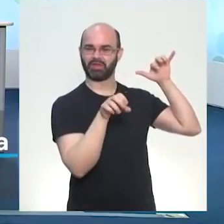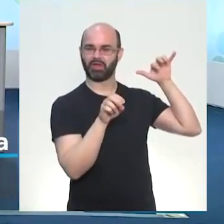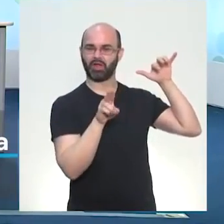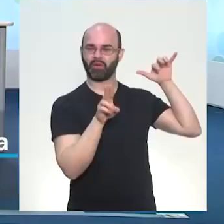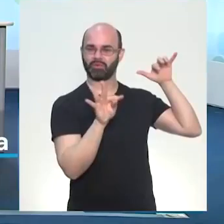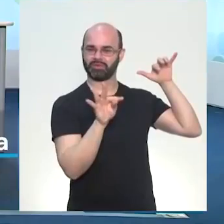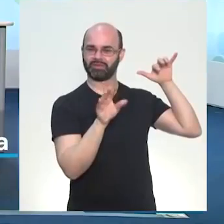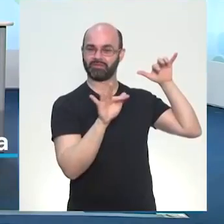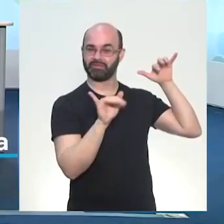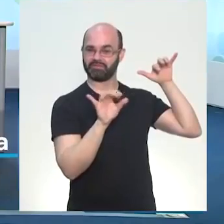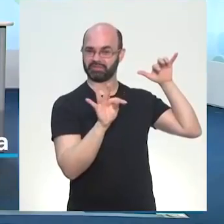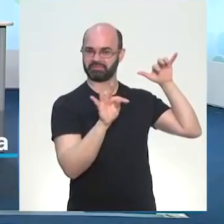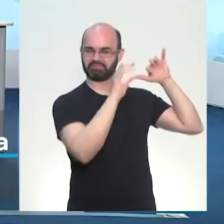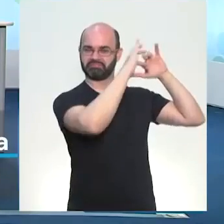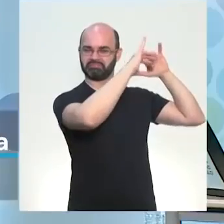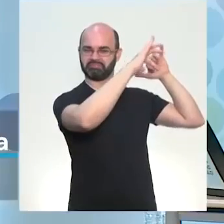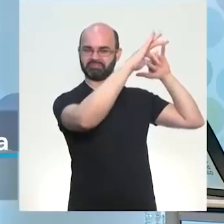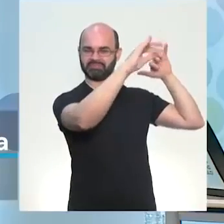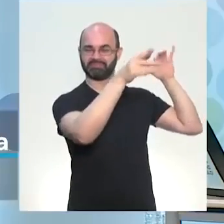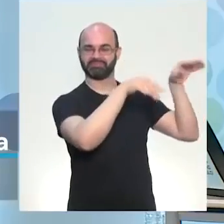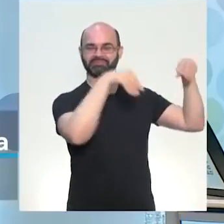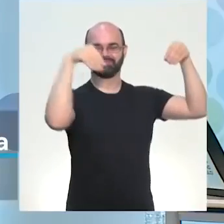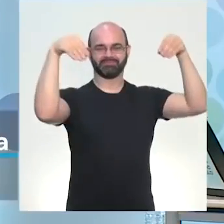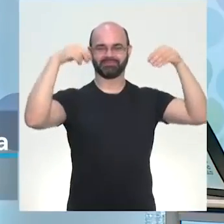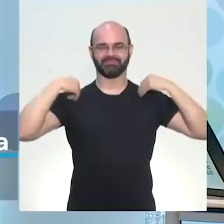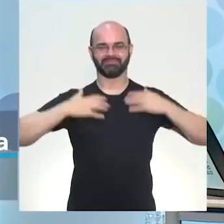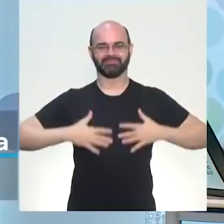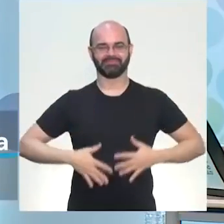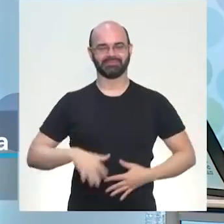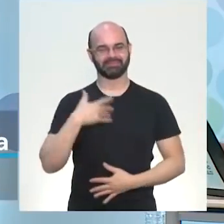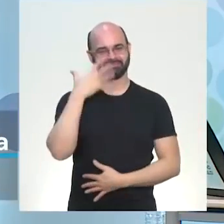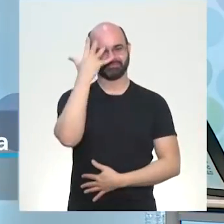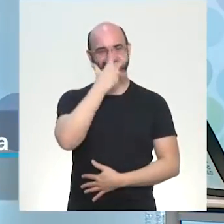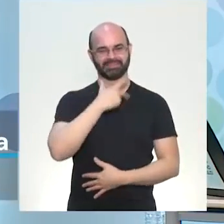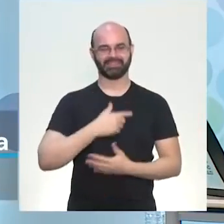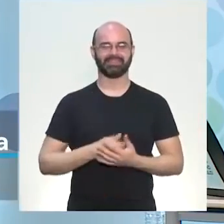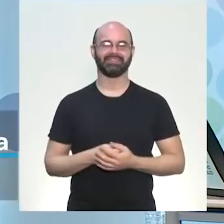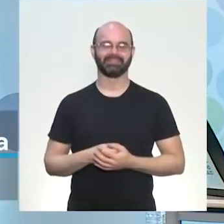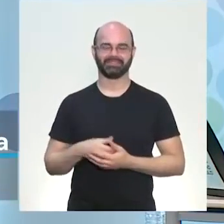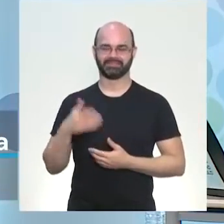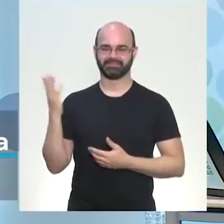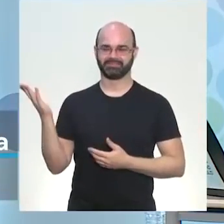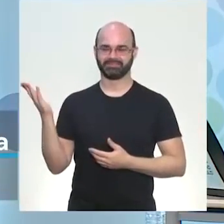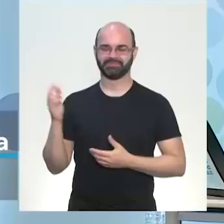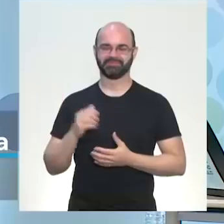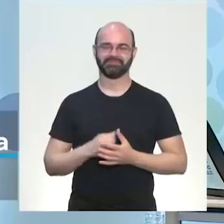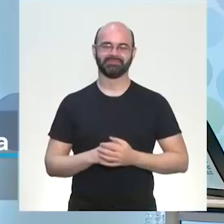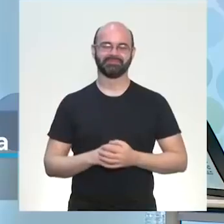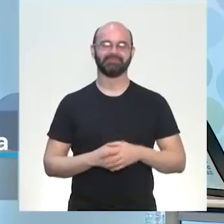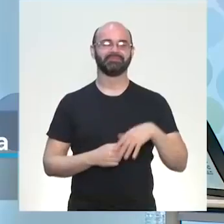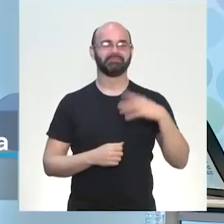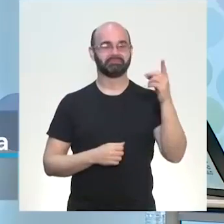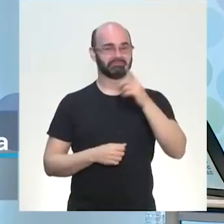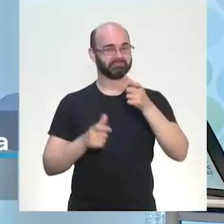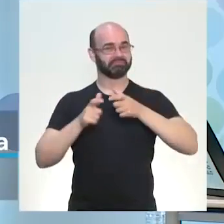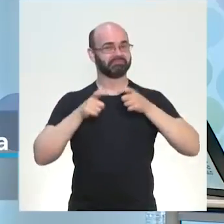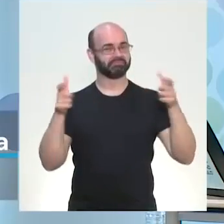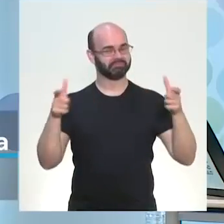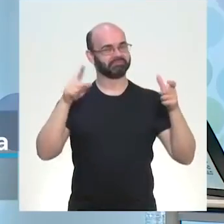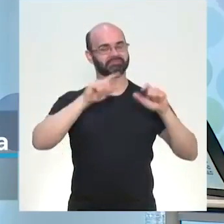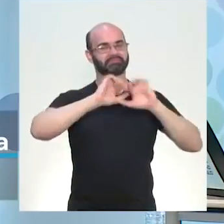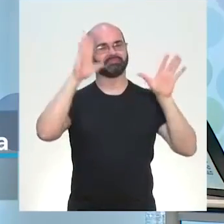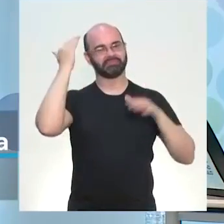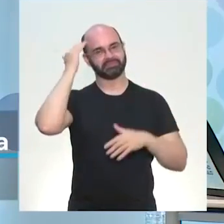Então, a ideia que nós vamos trabalhar aqui, eu acho que muitos aí já compreenderam, muitos entenderam, que é a classificação.